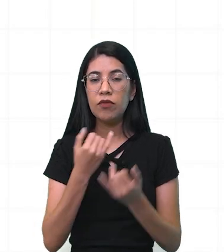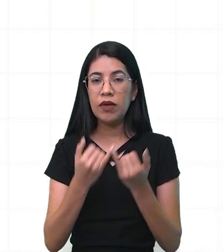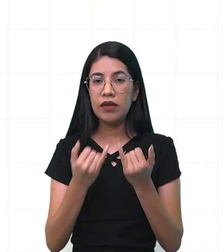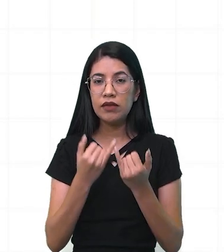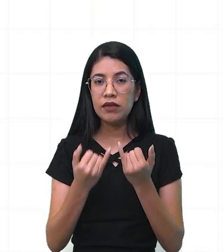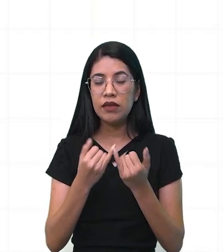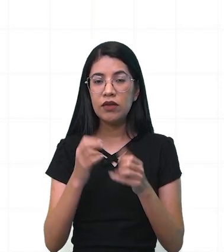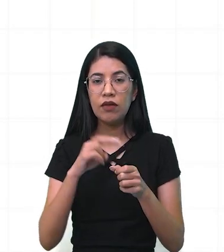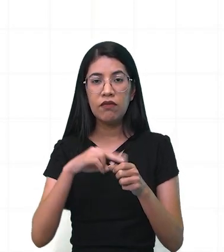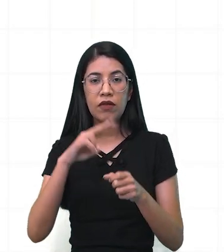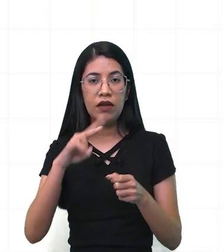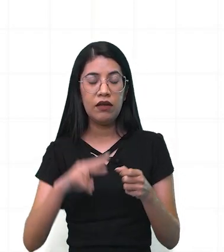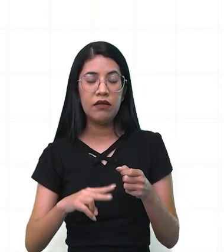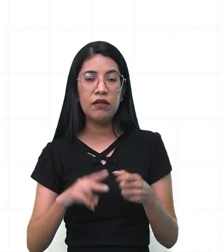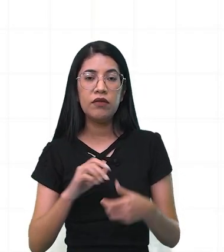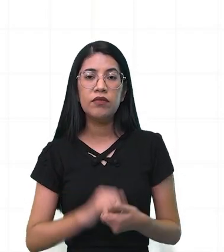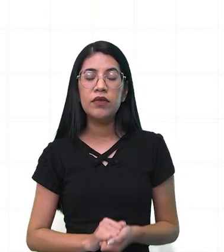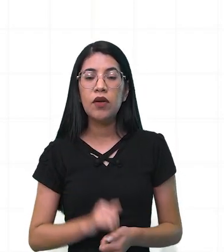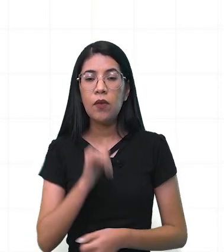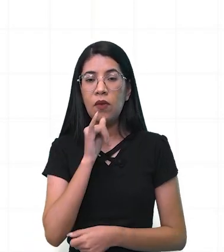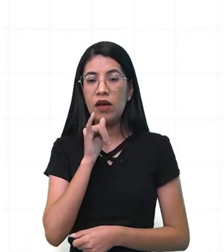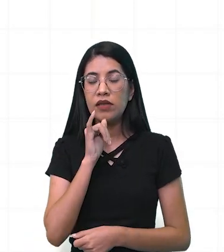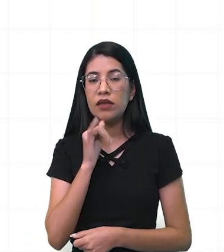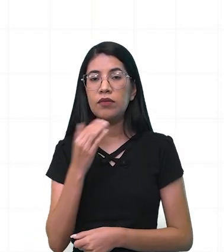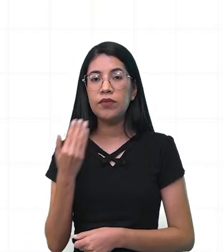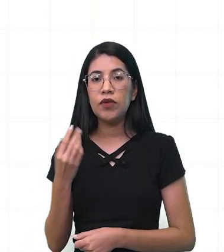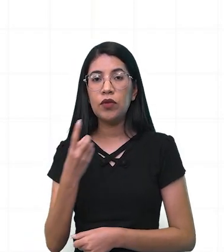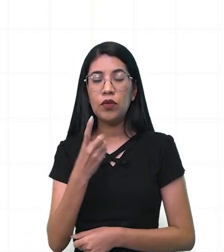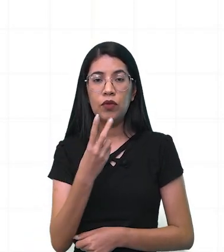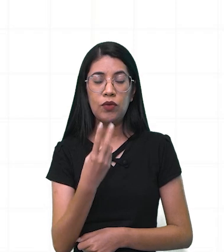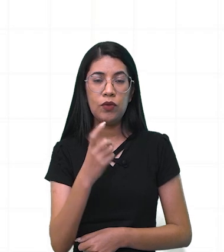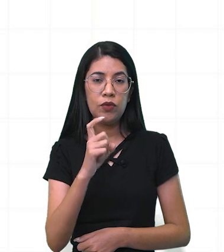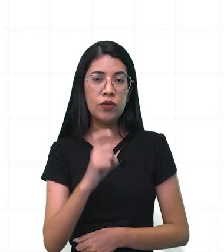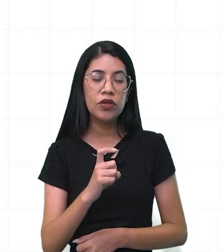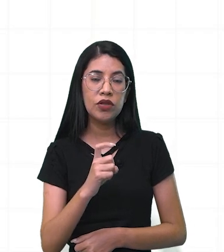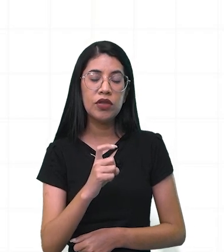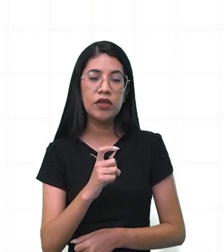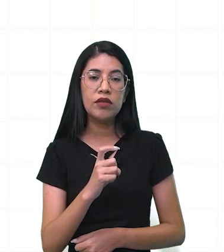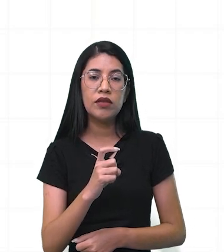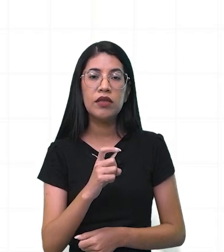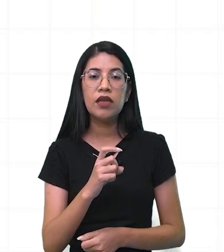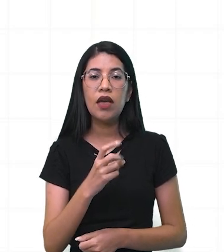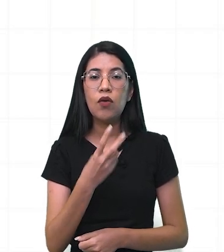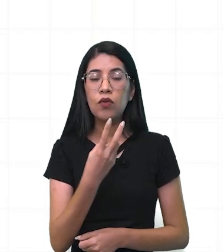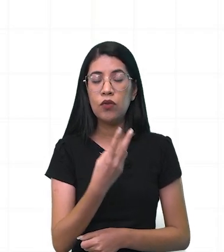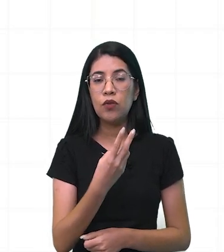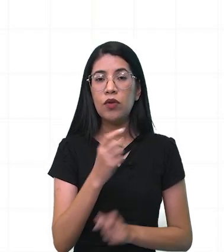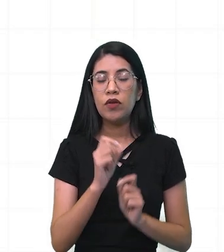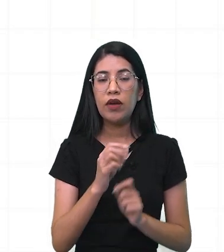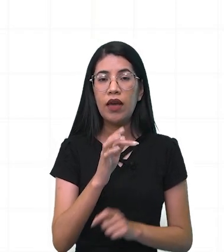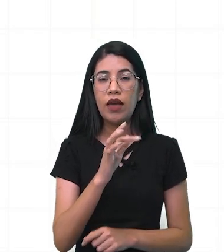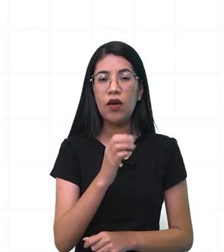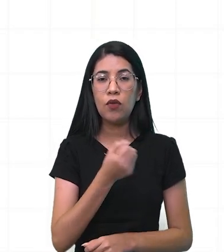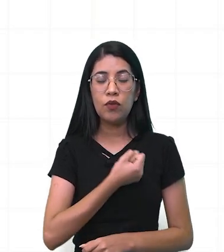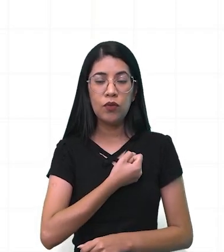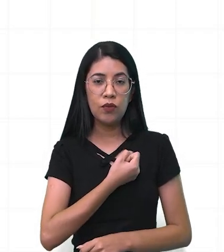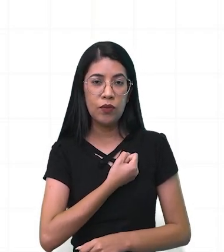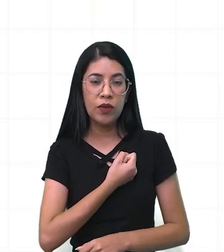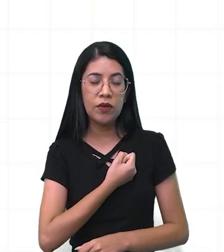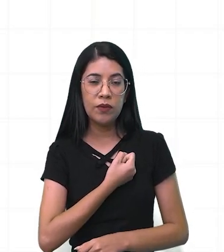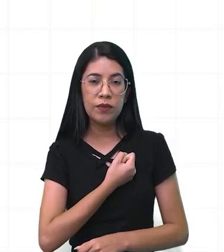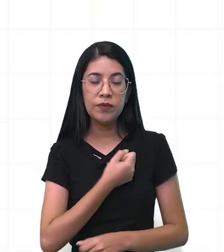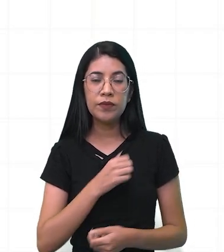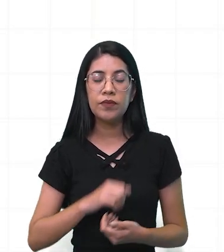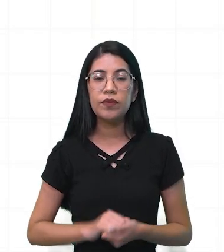variável. Então, ó, o 2x é um termo, o 2 eu chamo de parte numérica, tá